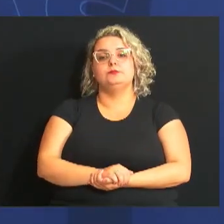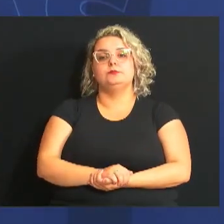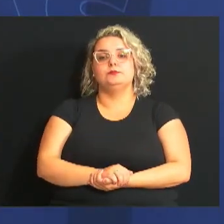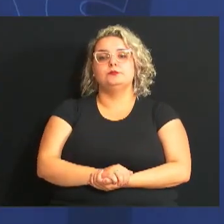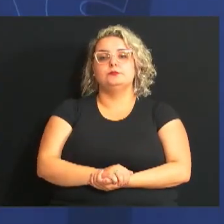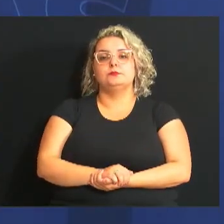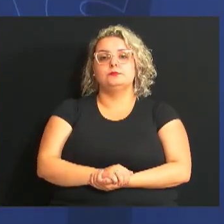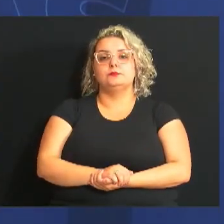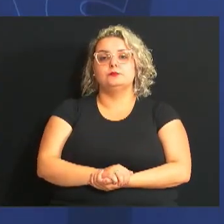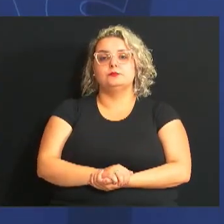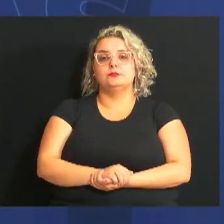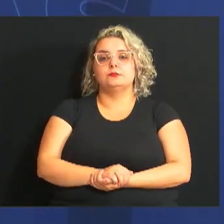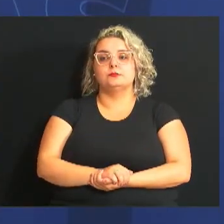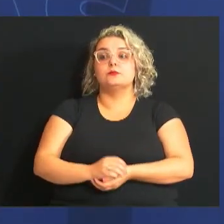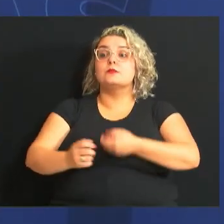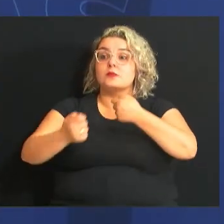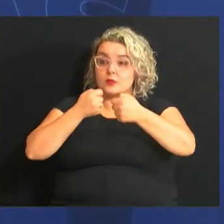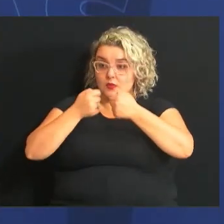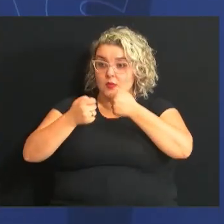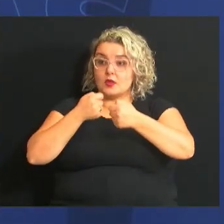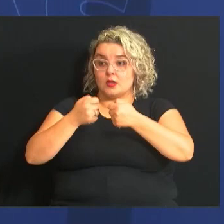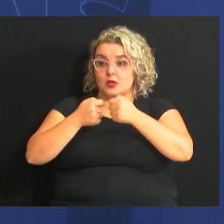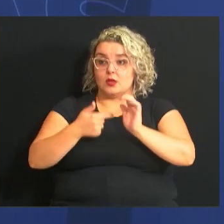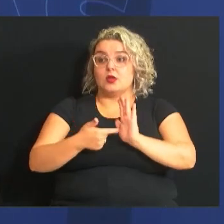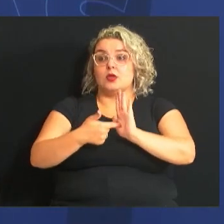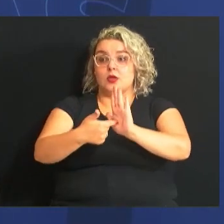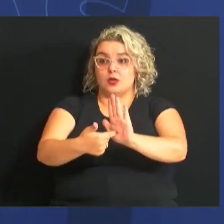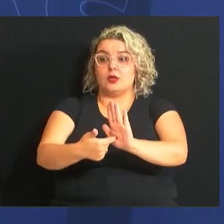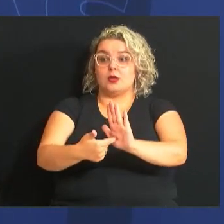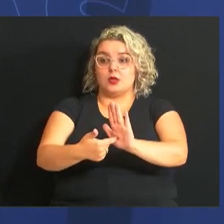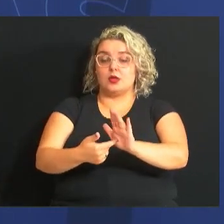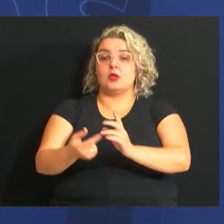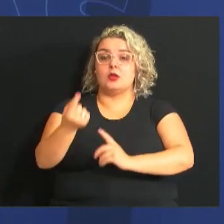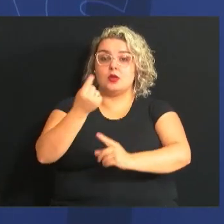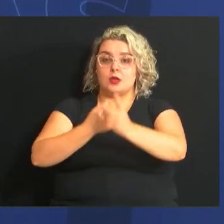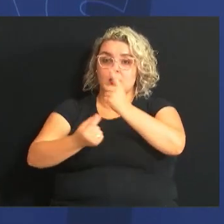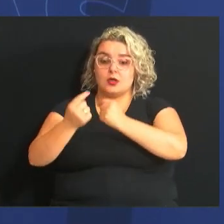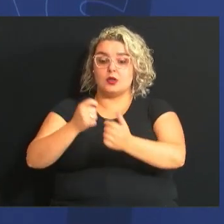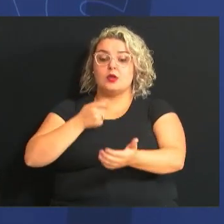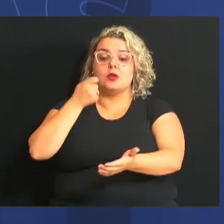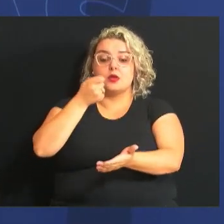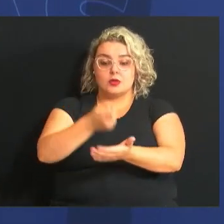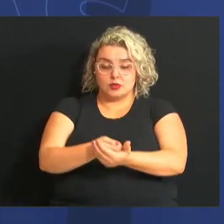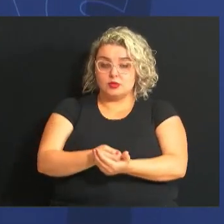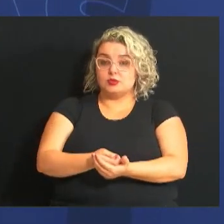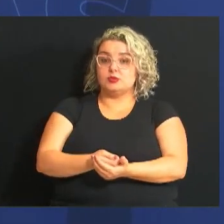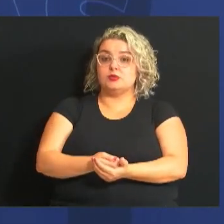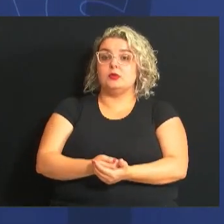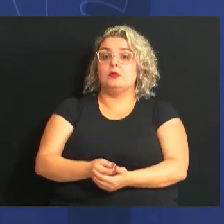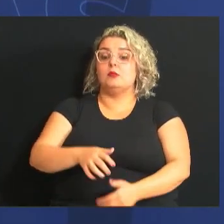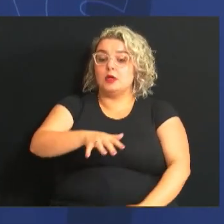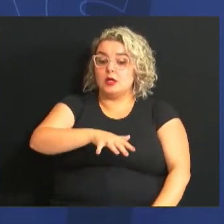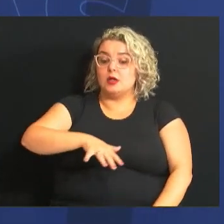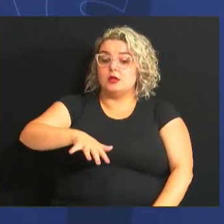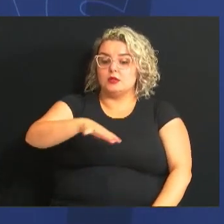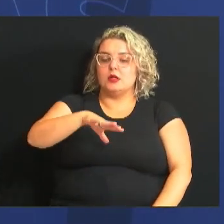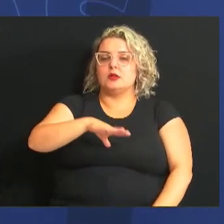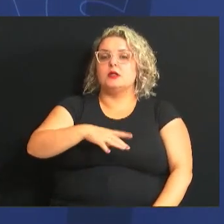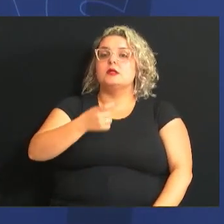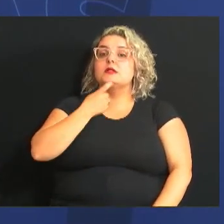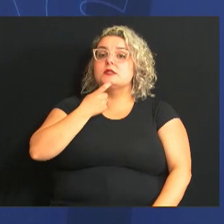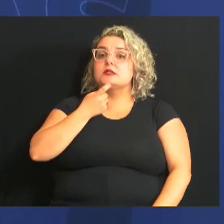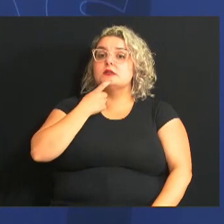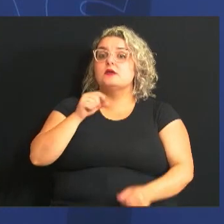Esta reportagem que nós acabamos de exibir são as emendas impositivas destinadas ao município, realizadas pelo